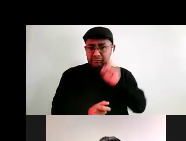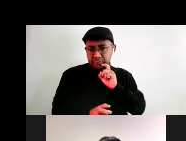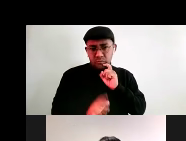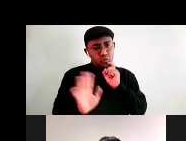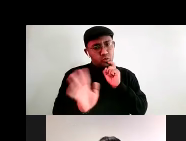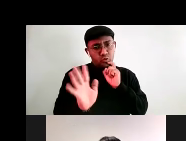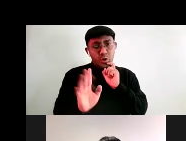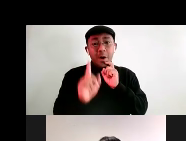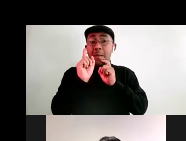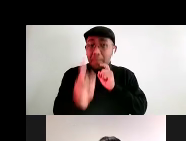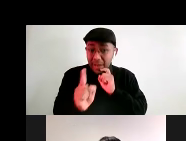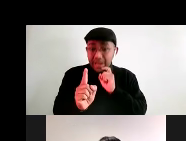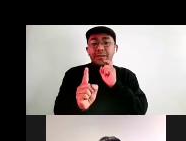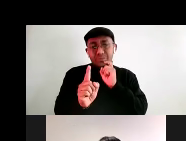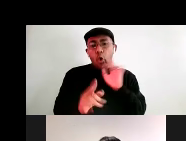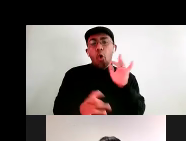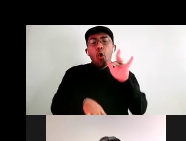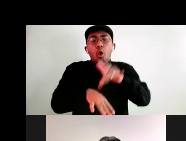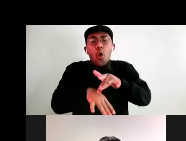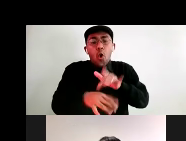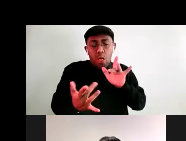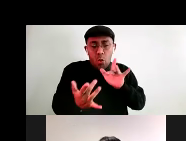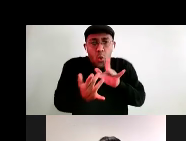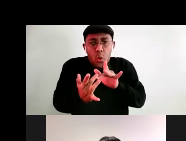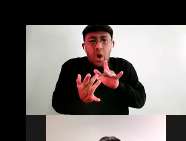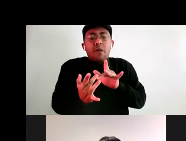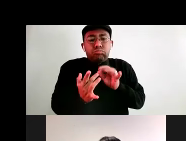sexual, mas é uma doença de contato.